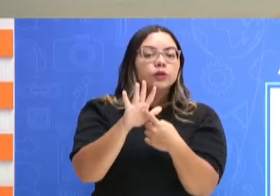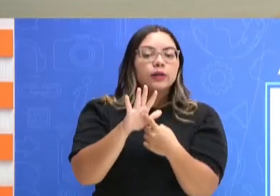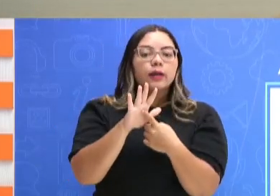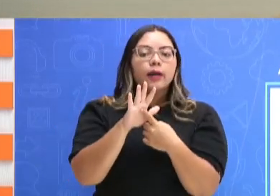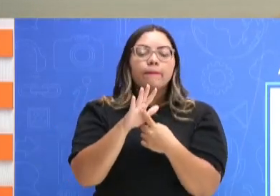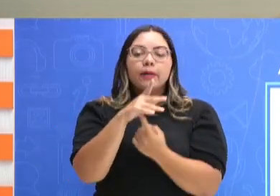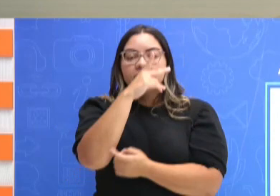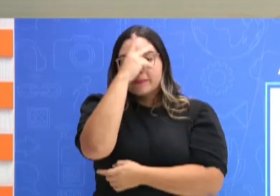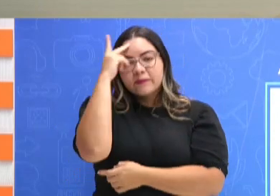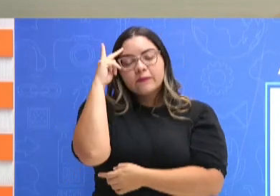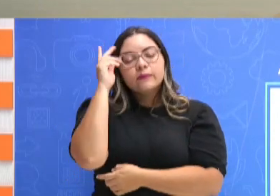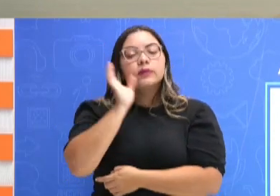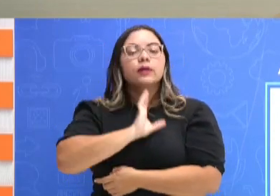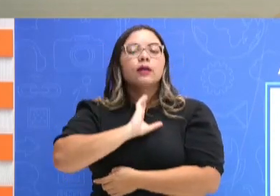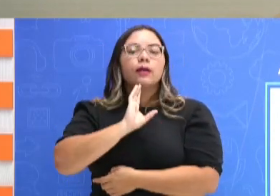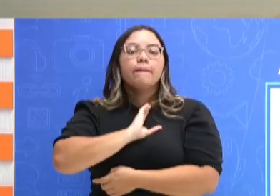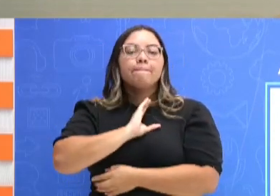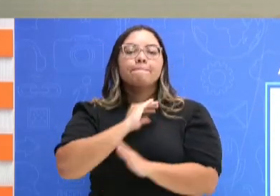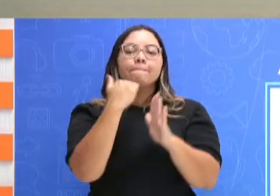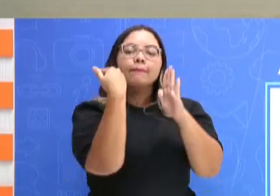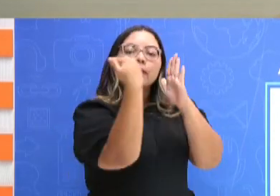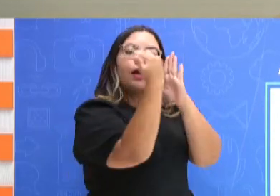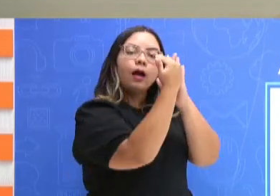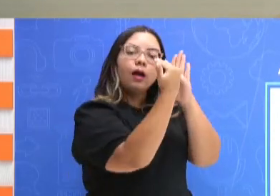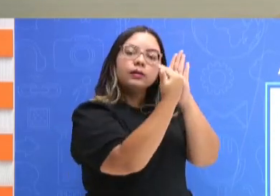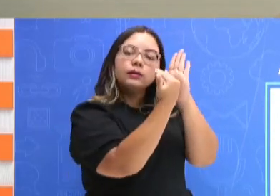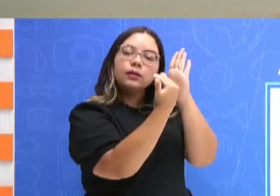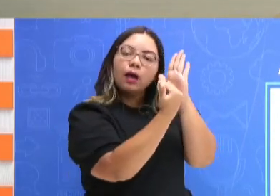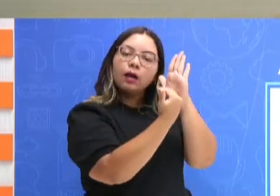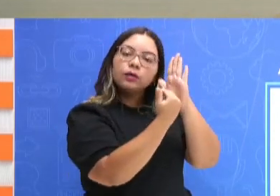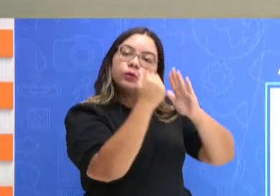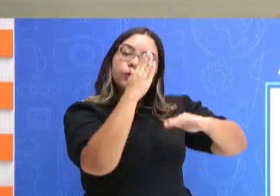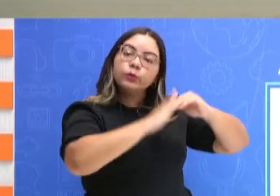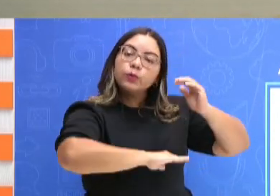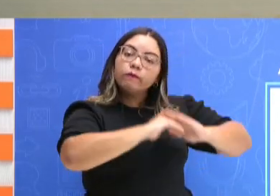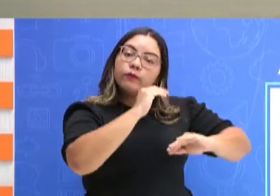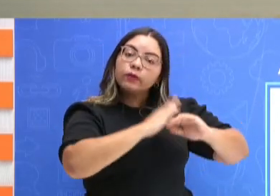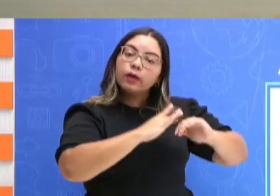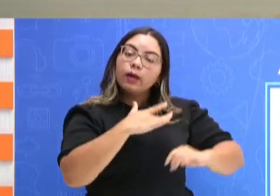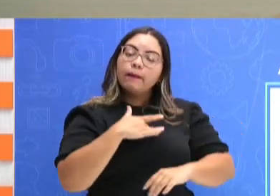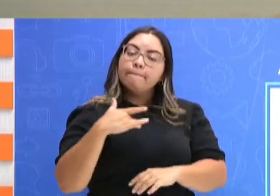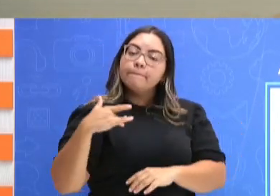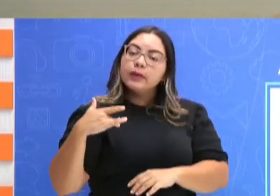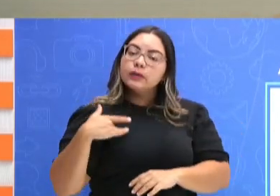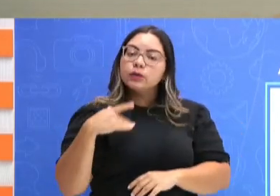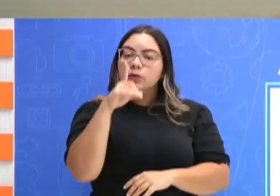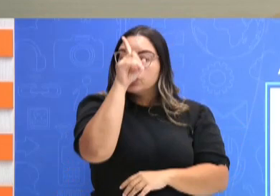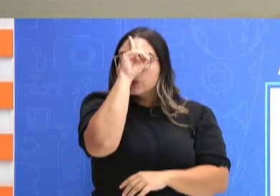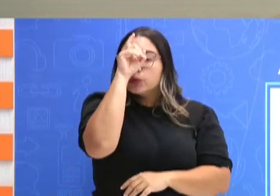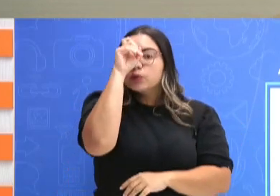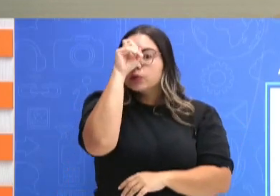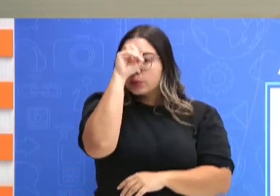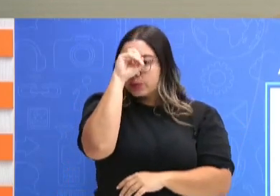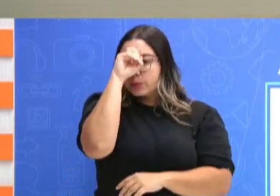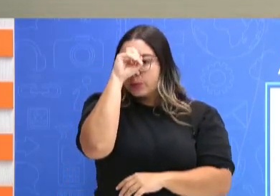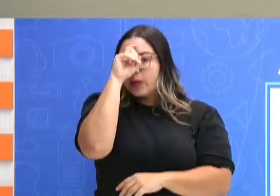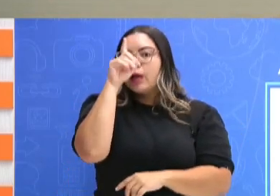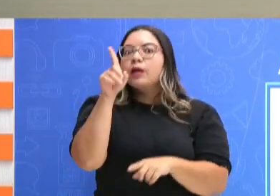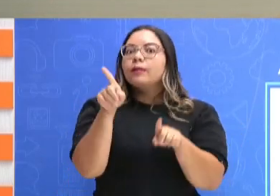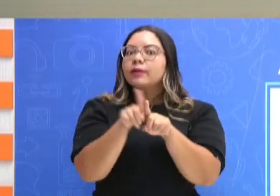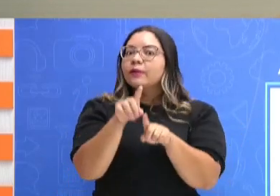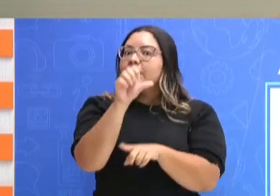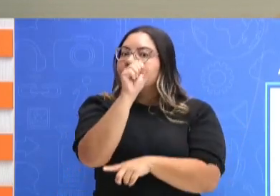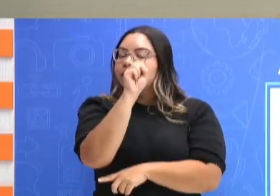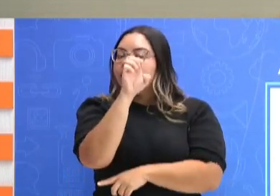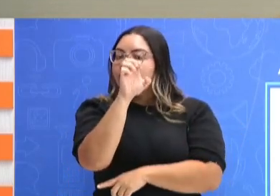de Caxias a escala dos profissionais médicos, dos hospitais, do